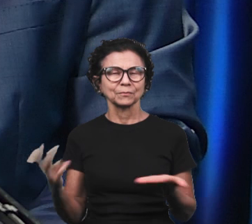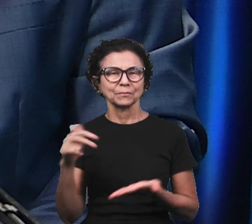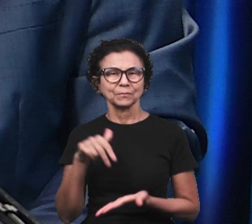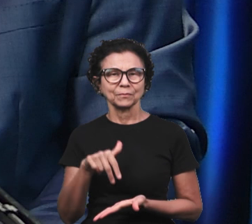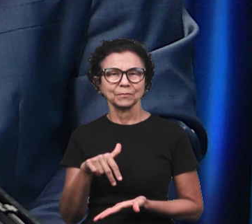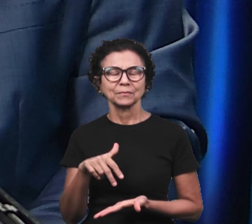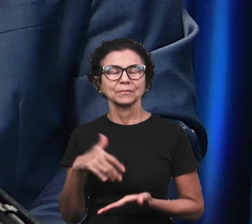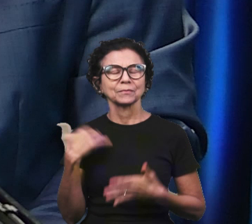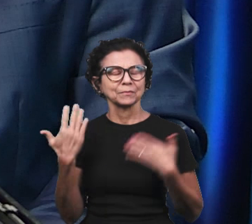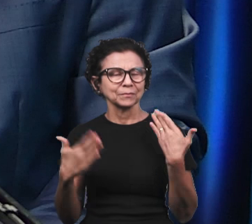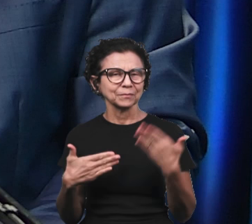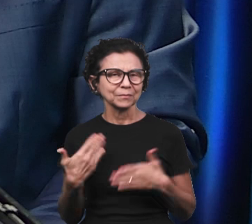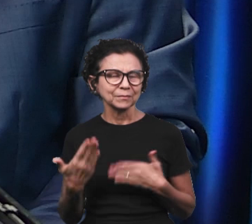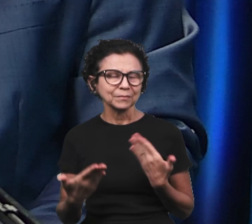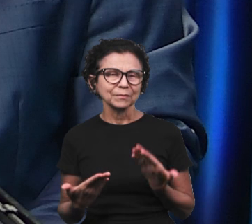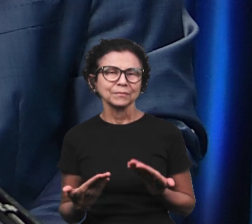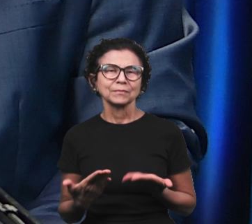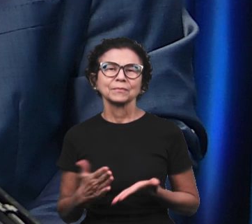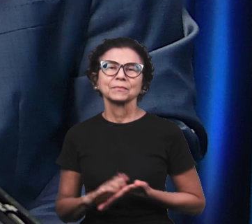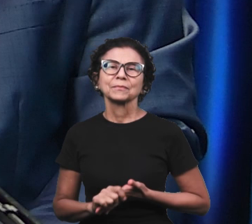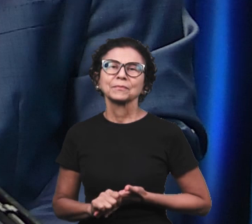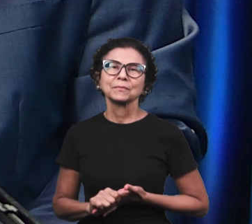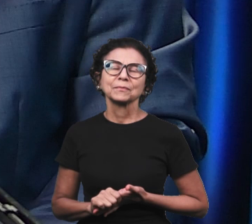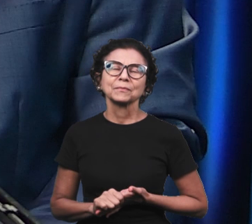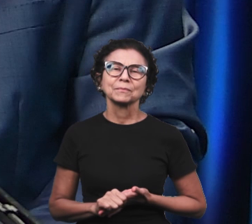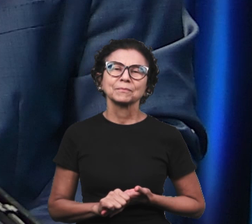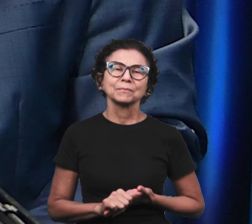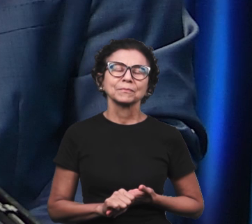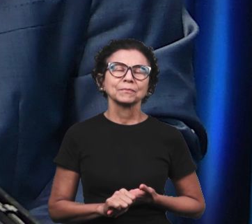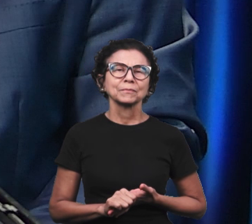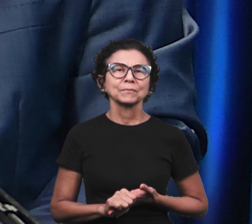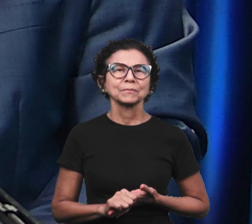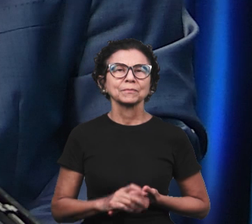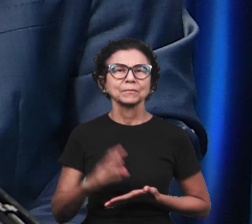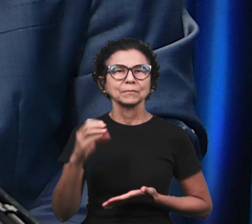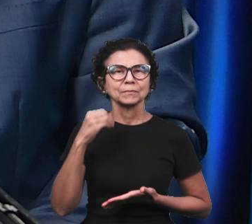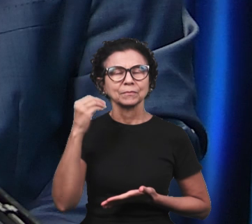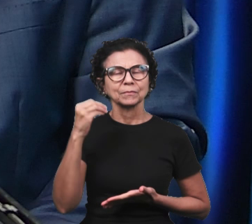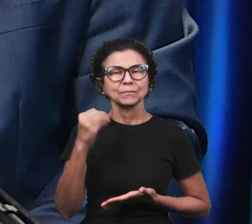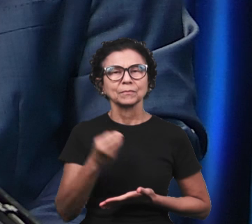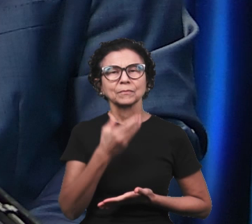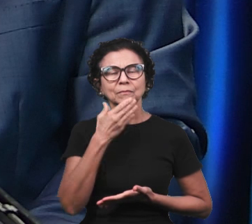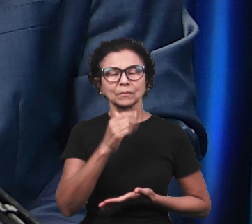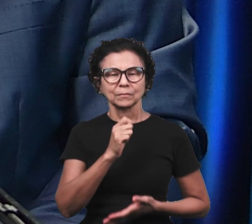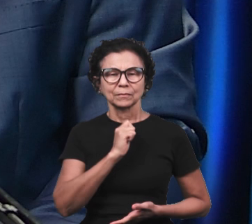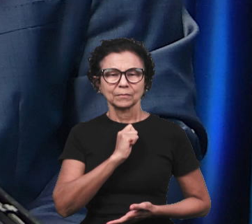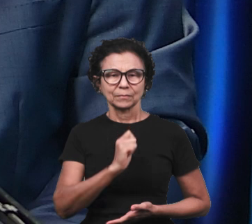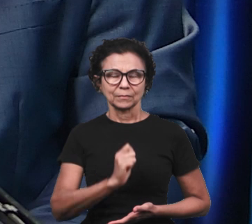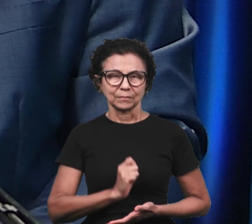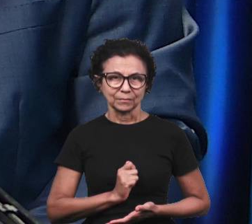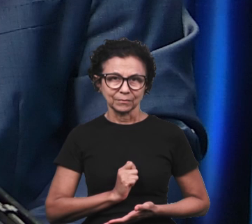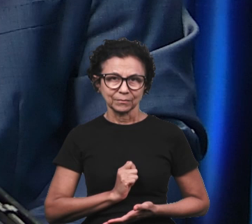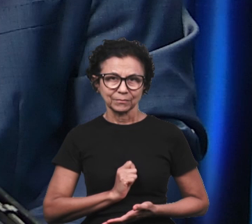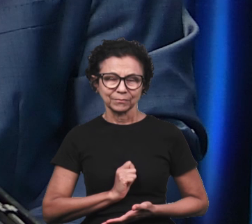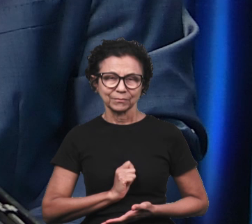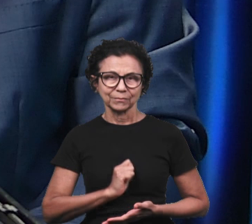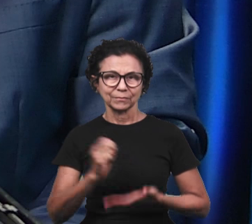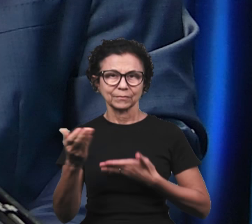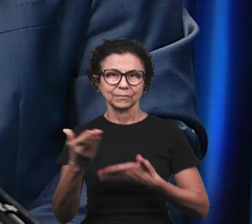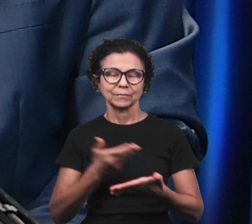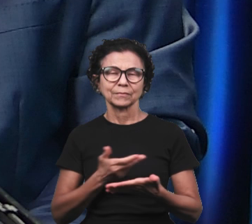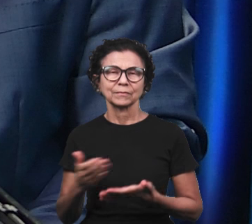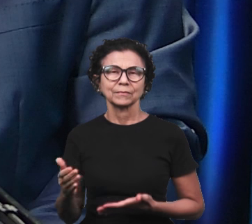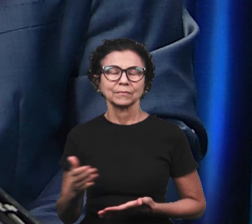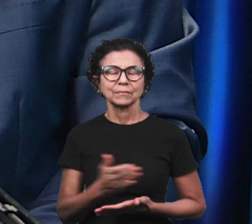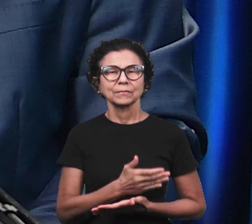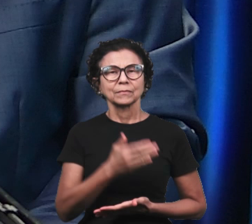com você, meditarmos na experiência de Arão. Arão que foi chamado pelo Senhor